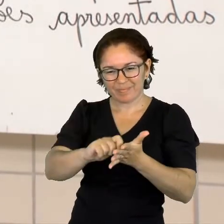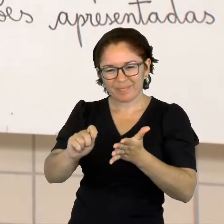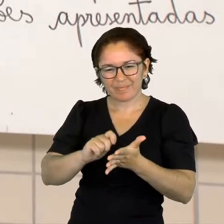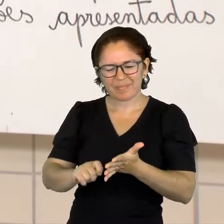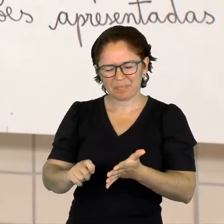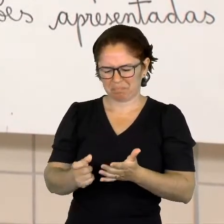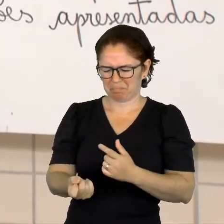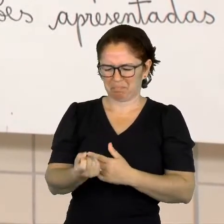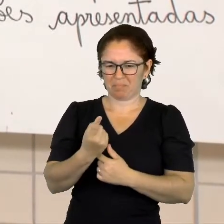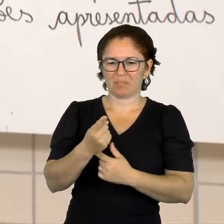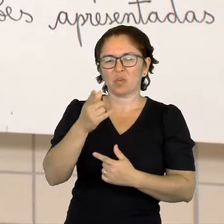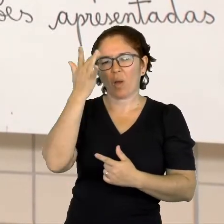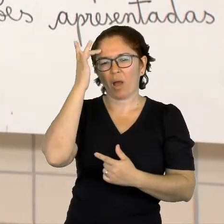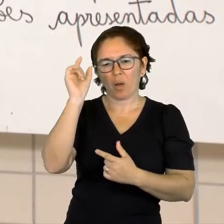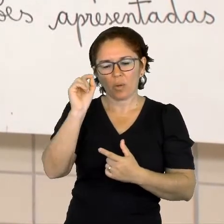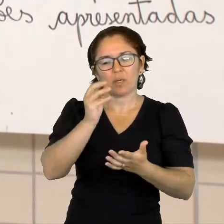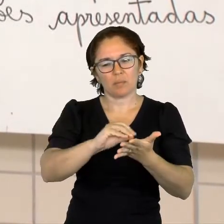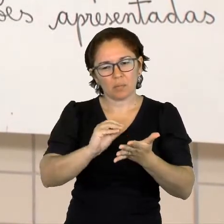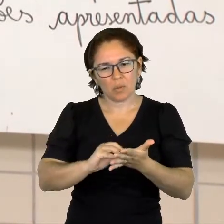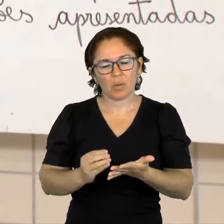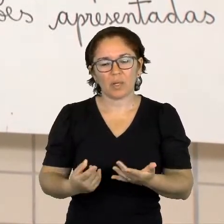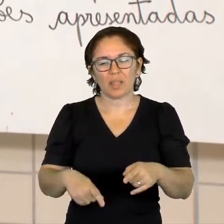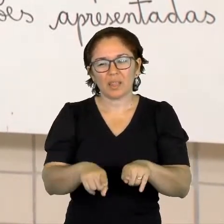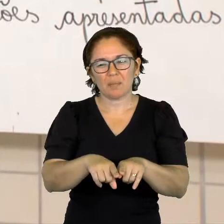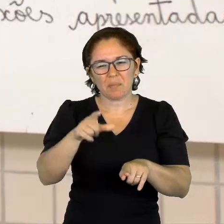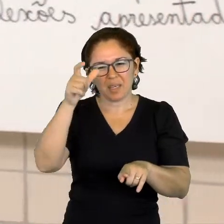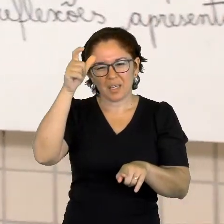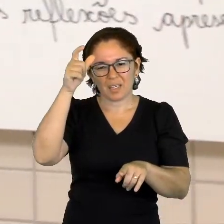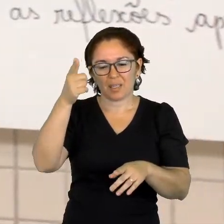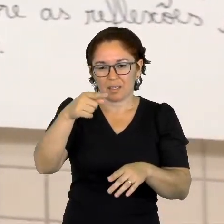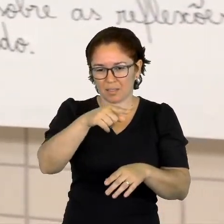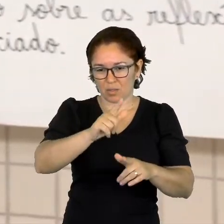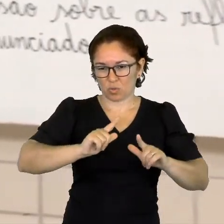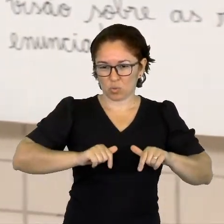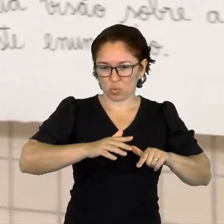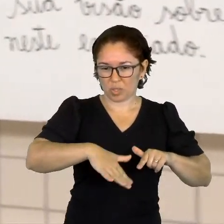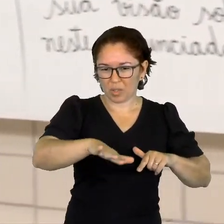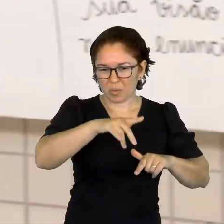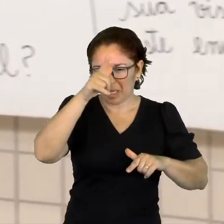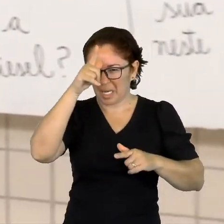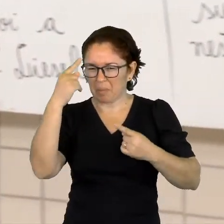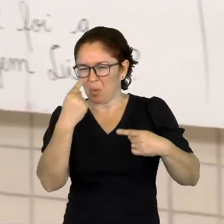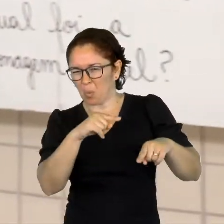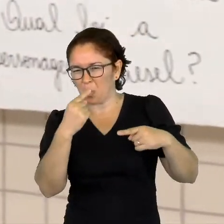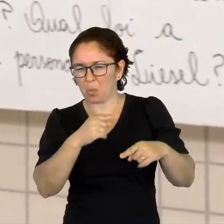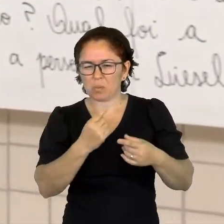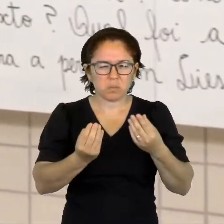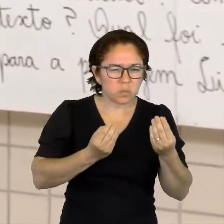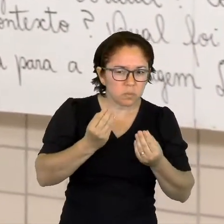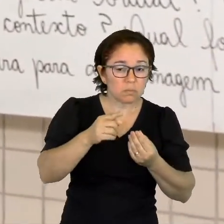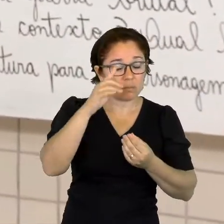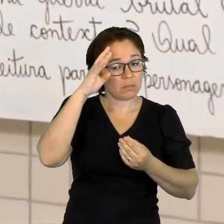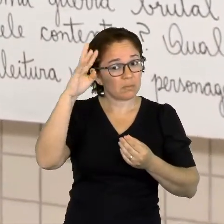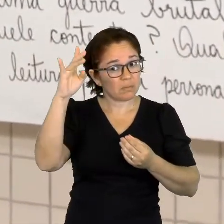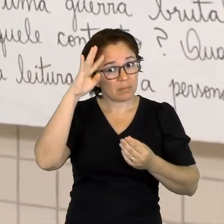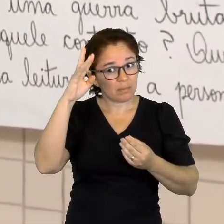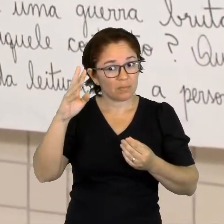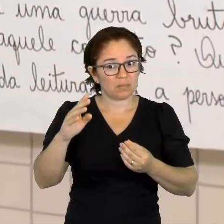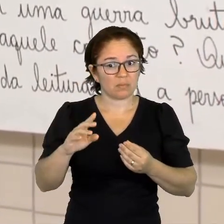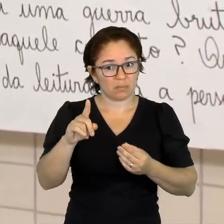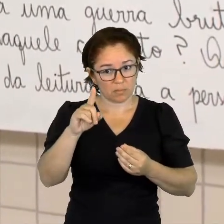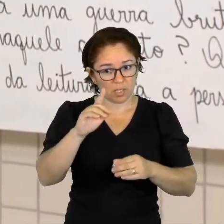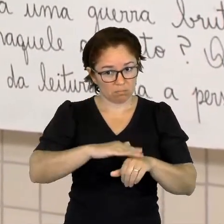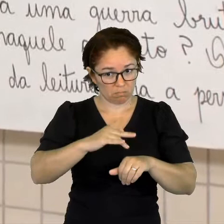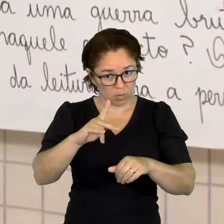perseguição aos judeus, da Alemanha nazista? Então, pensem nessas questões e elaborem essa resenha,